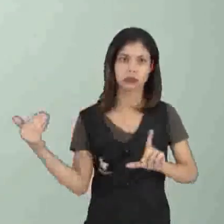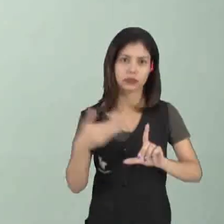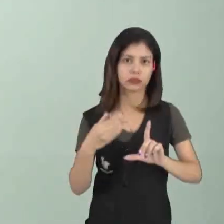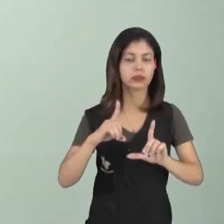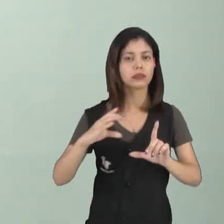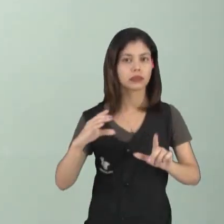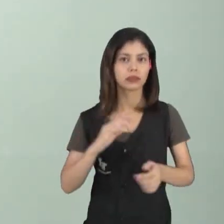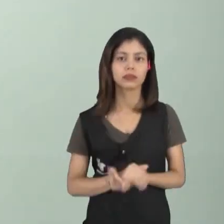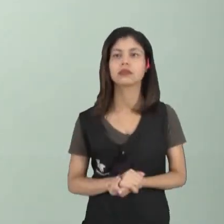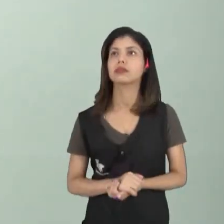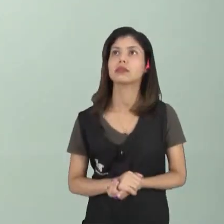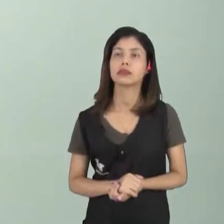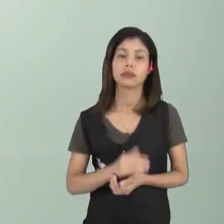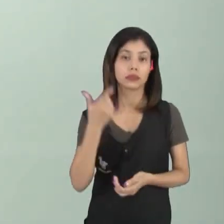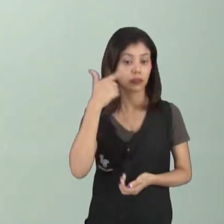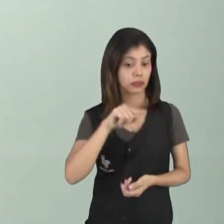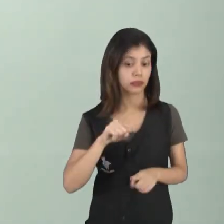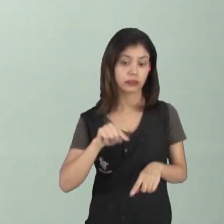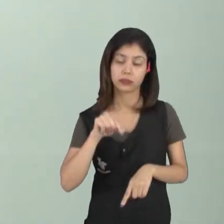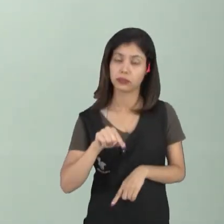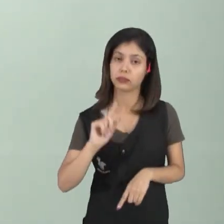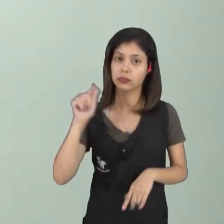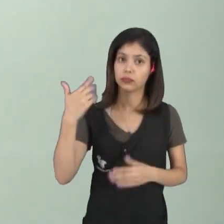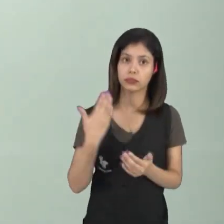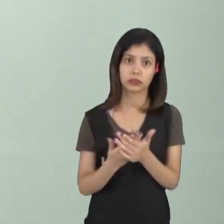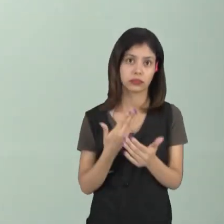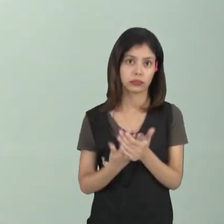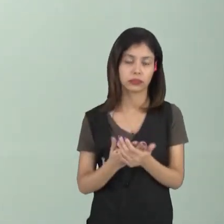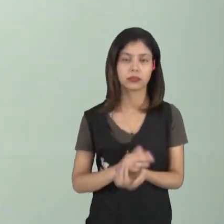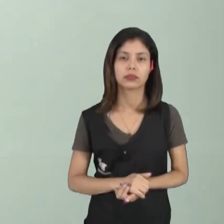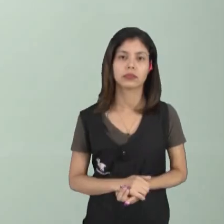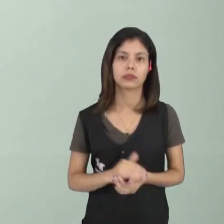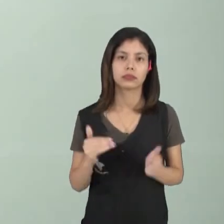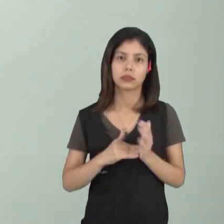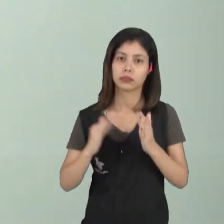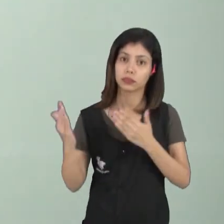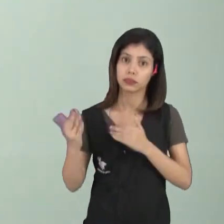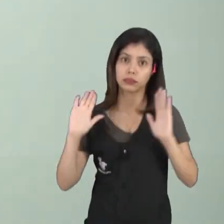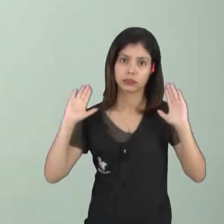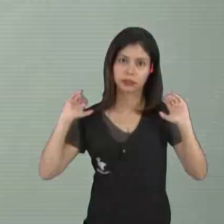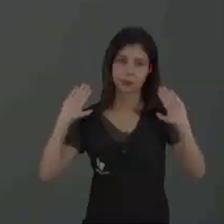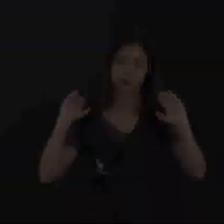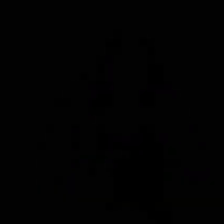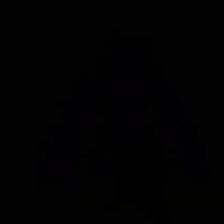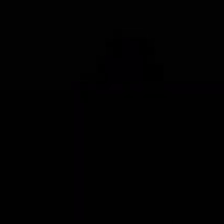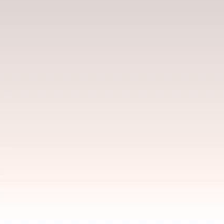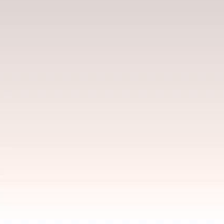a plataforma Eduque, tá? Para rever essa e outras aulas. Até mais!